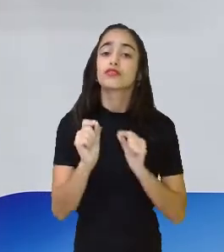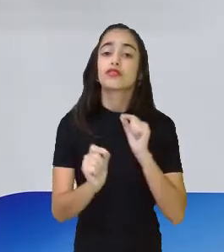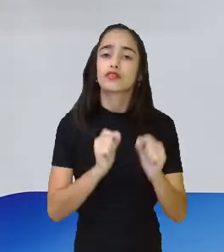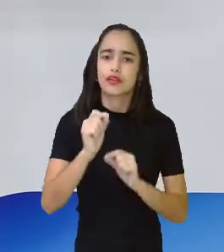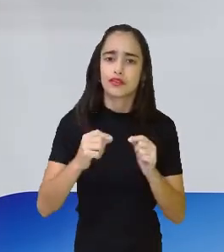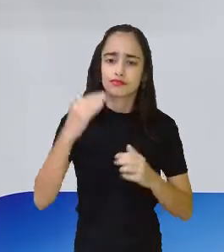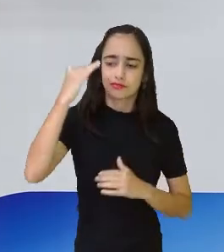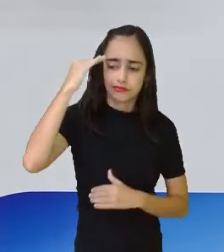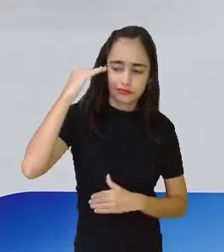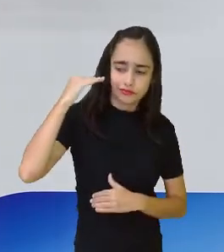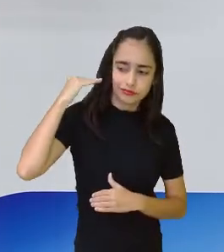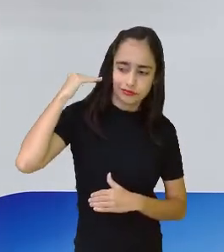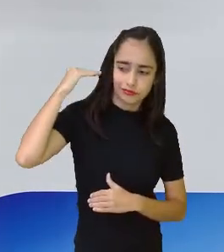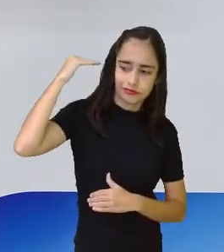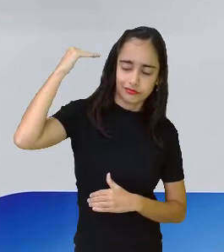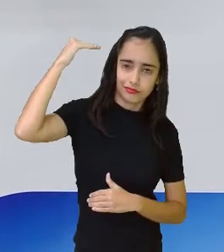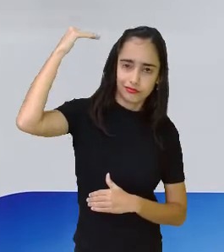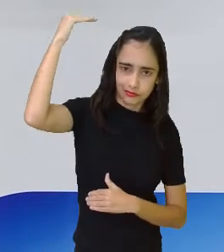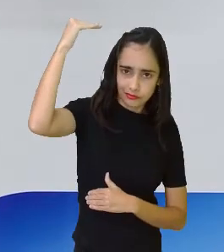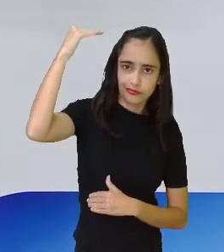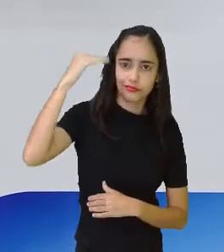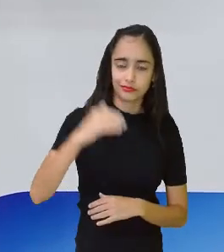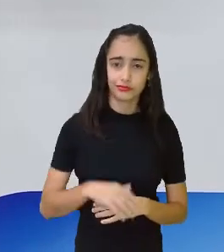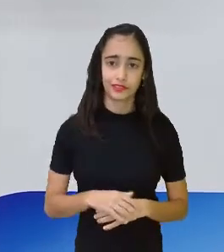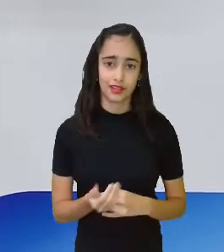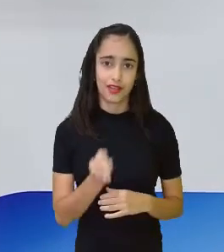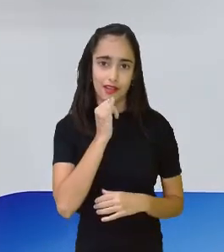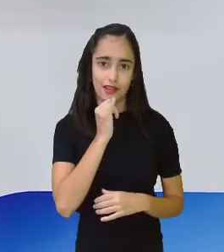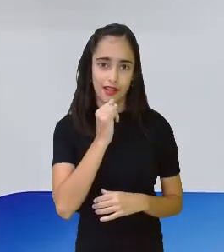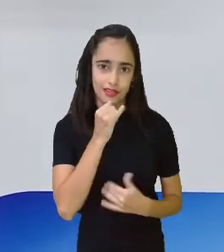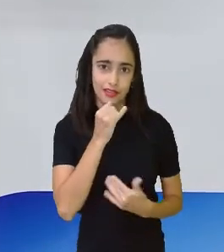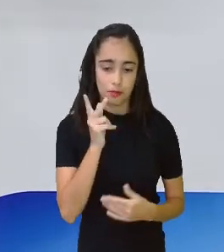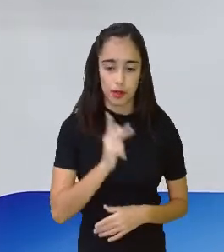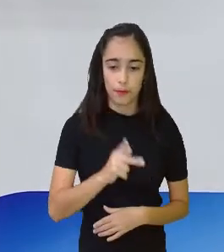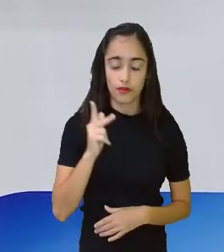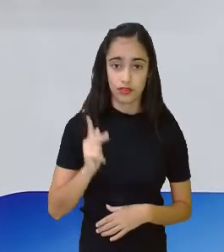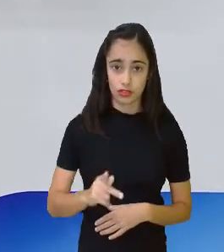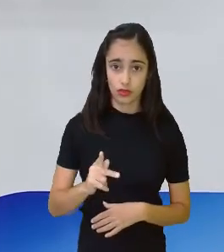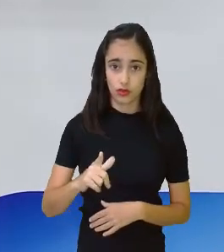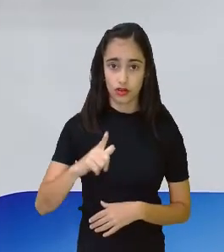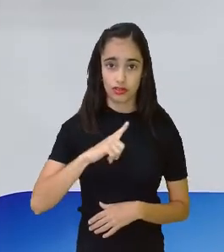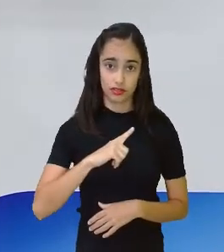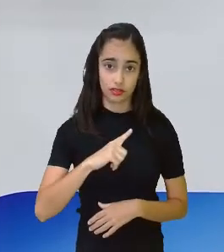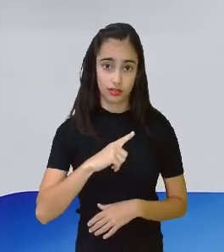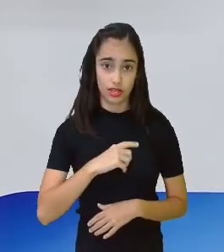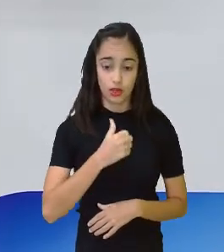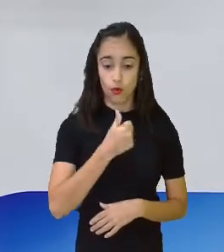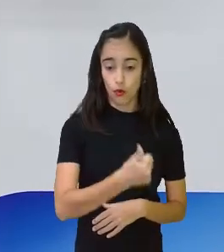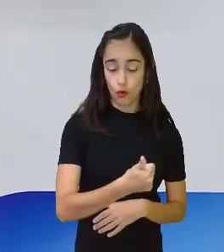Por exemplo, a professora que está aqui dando aula para vocês é pequenininha, tem